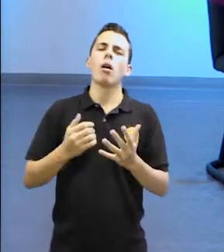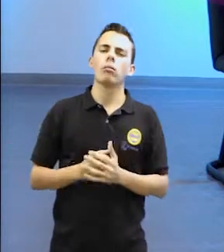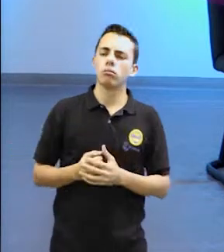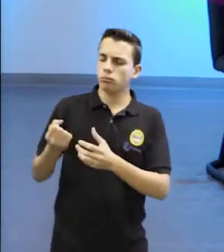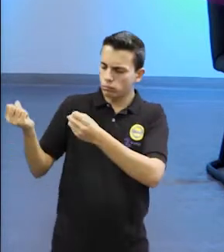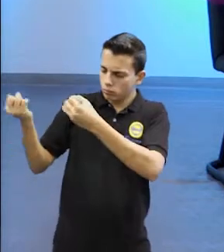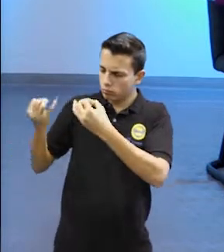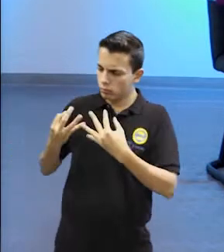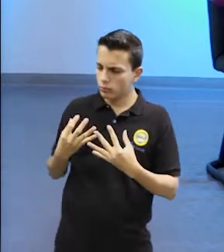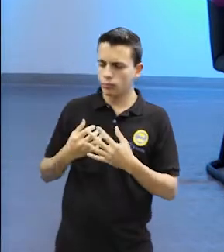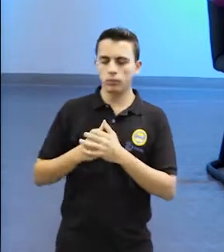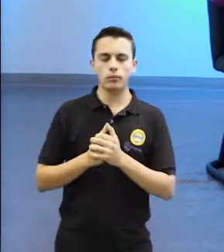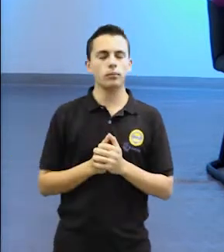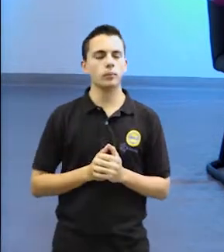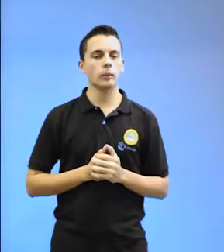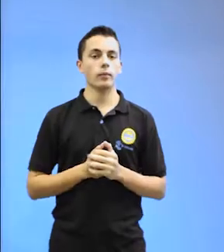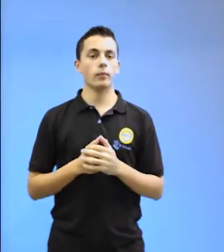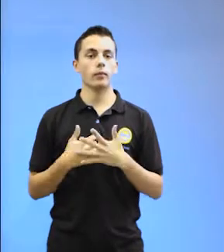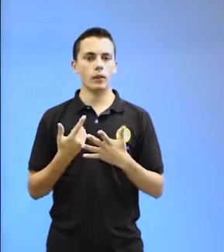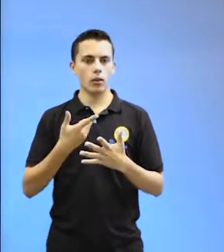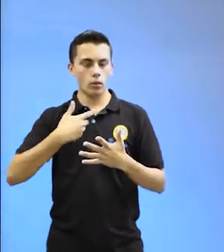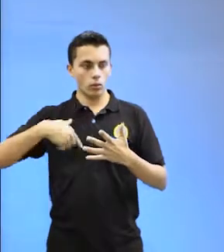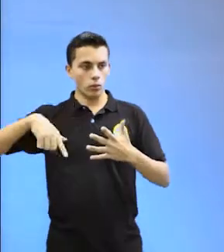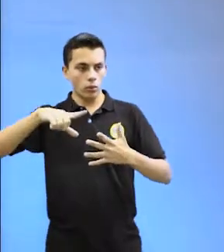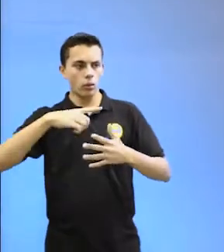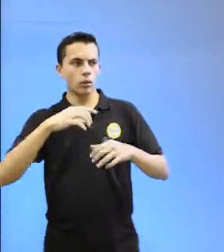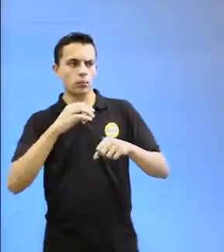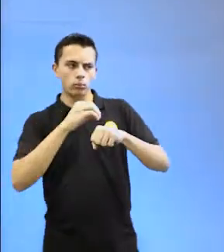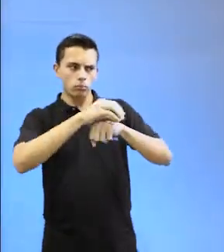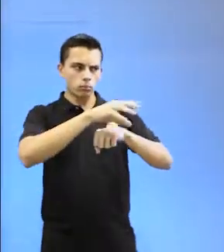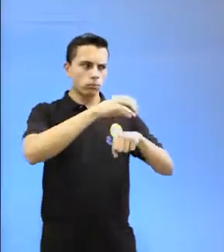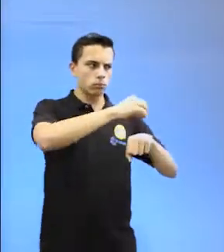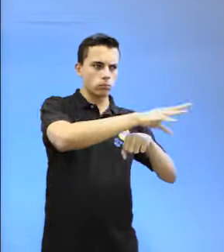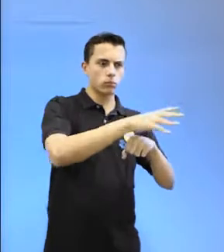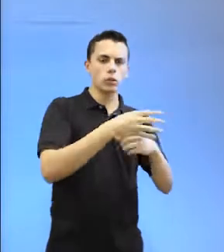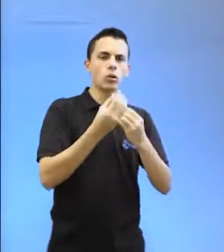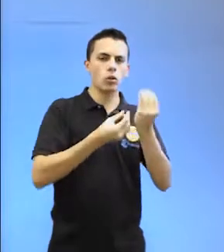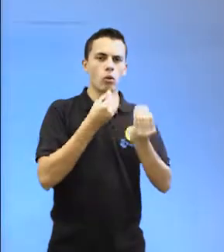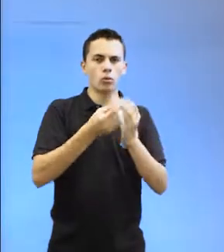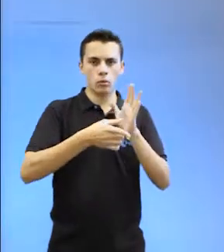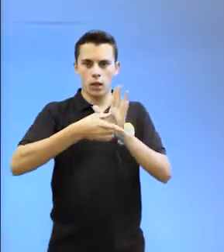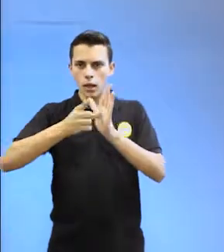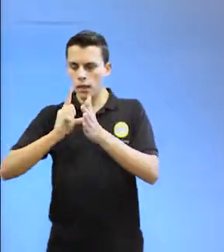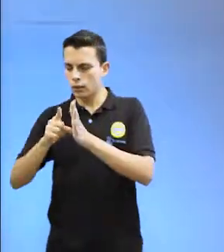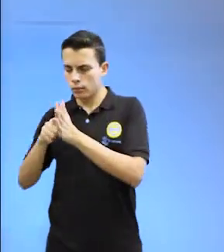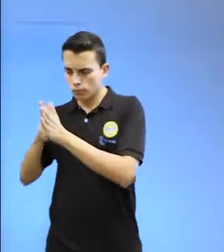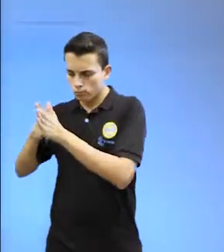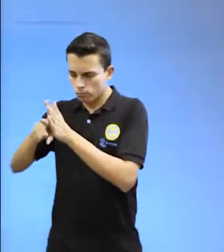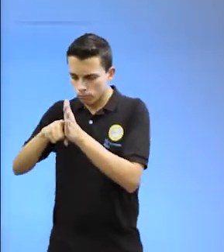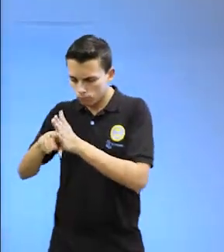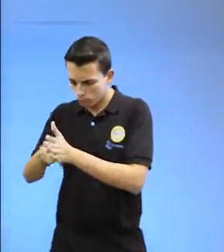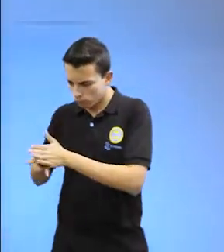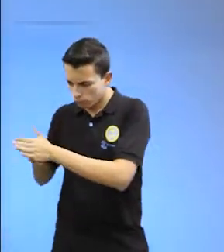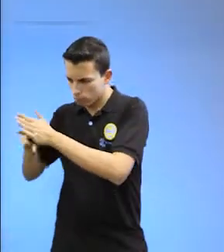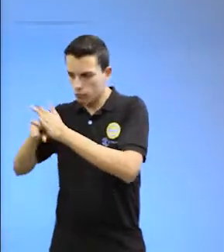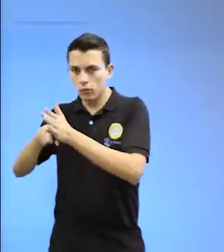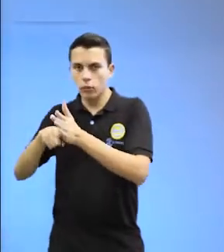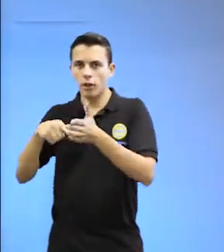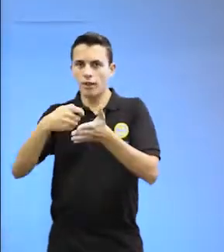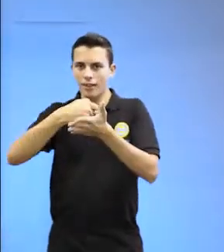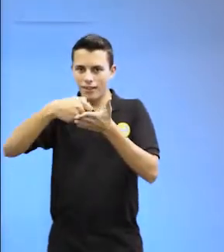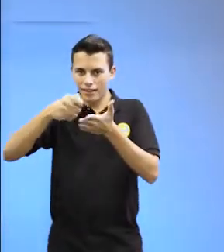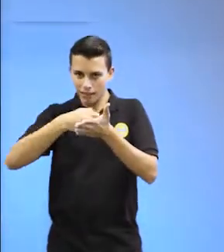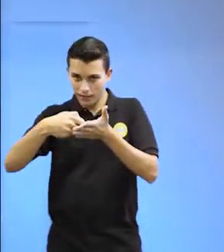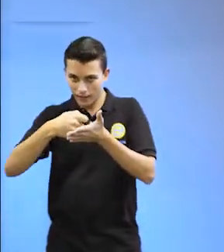comédia toda. Nós identificamos nas pesquisas que eu fiz para poder fazer esse roteiro, assim, há